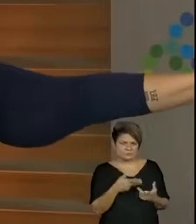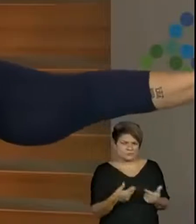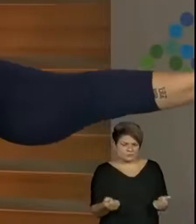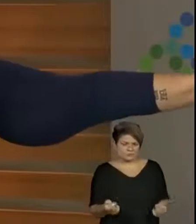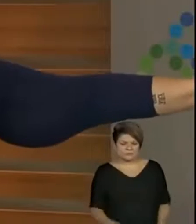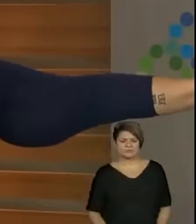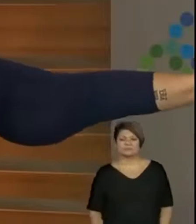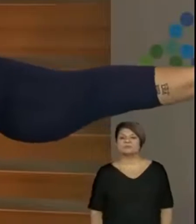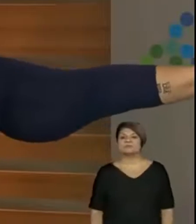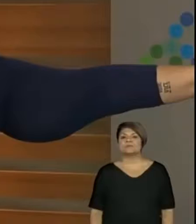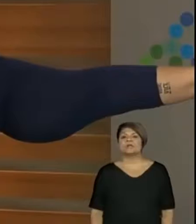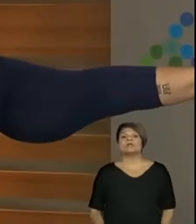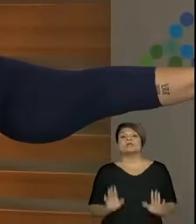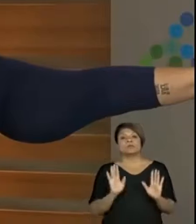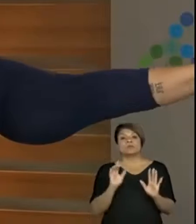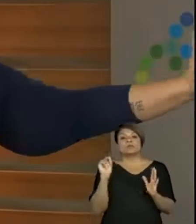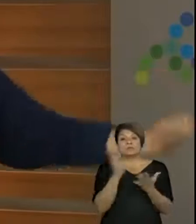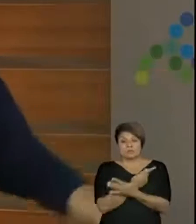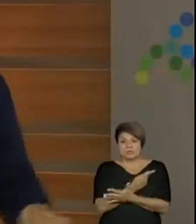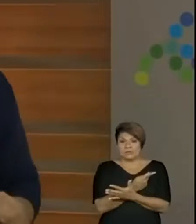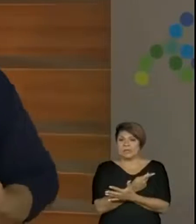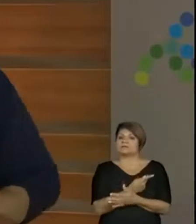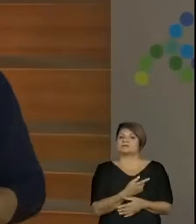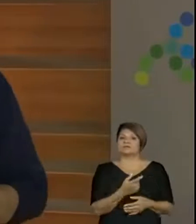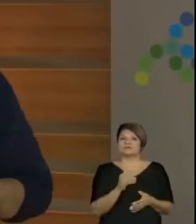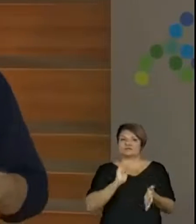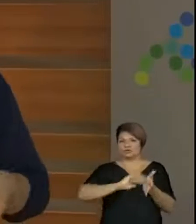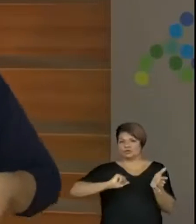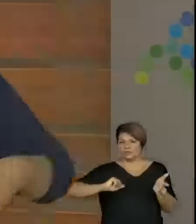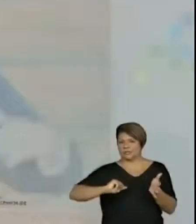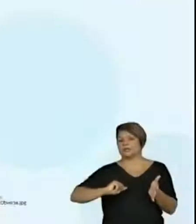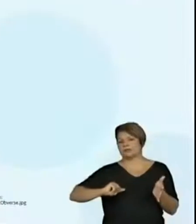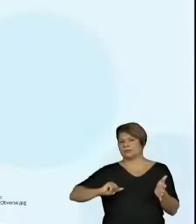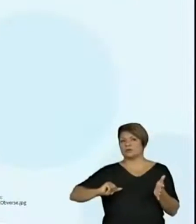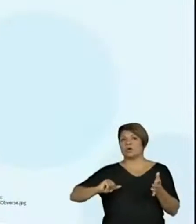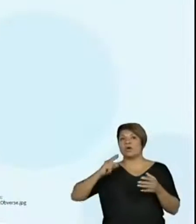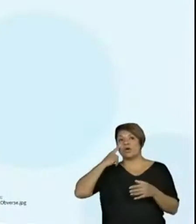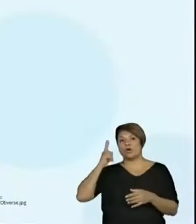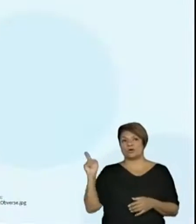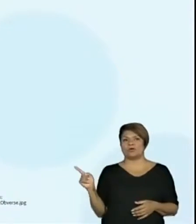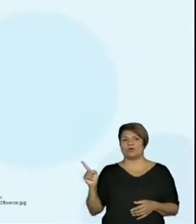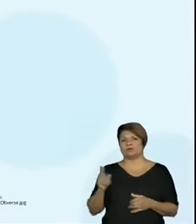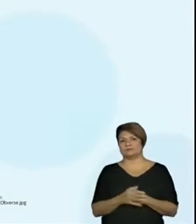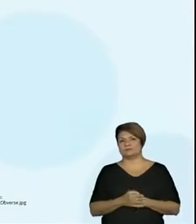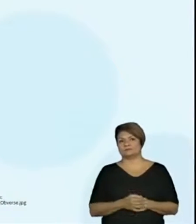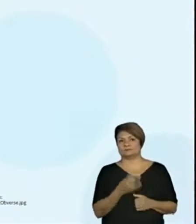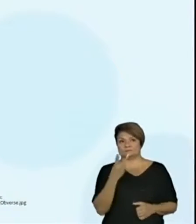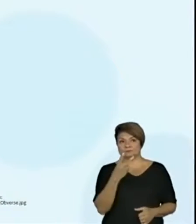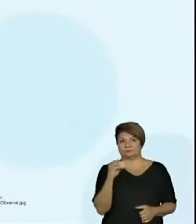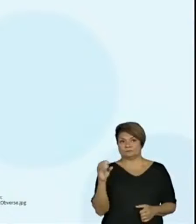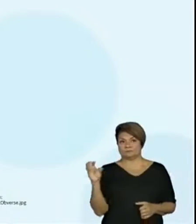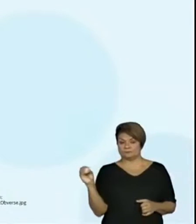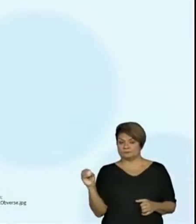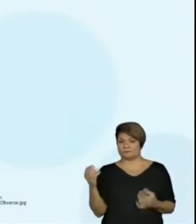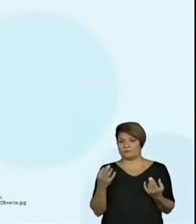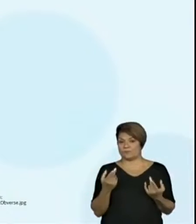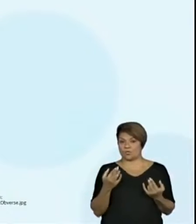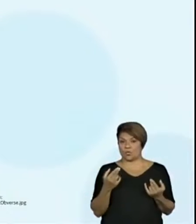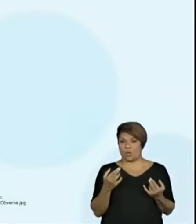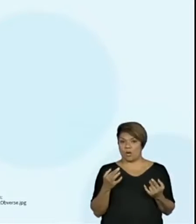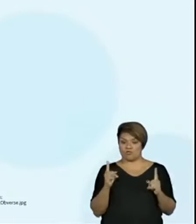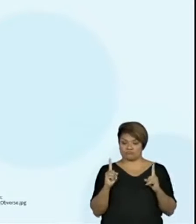também. Tanto que o que, que acontece? Eu vou tirar as outras notas. Olha o tamanho. A de 200, ela é do mesmo tamanho que a de